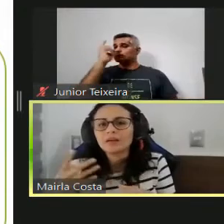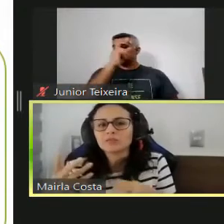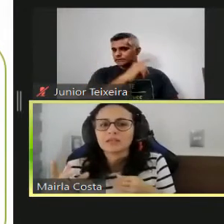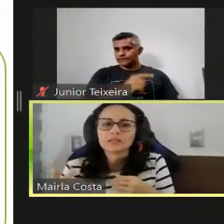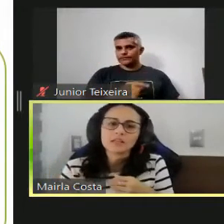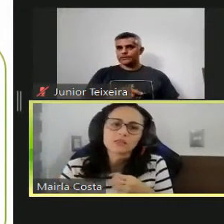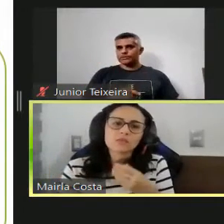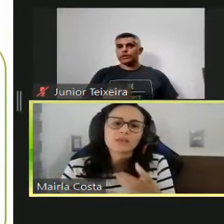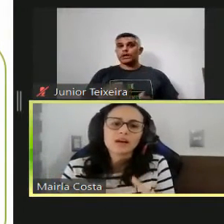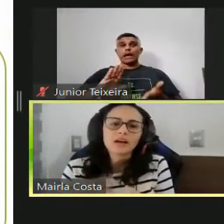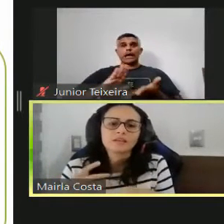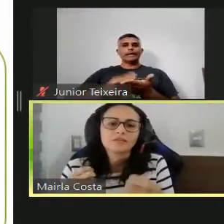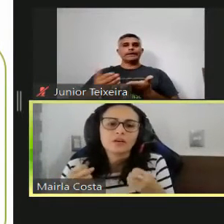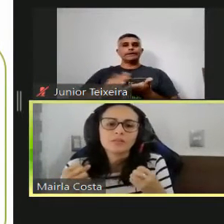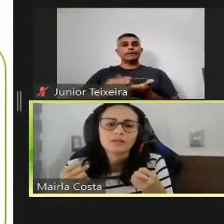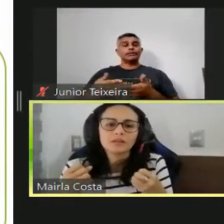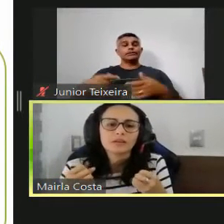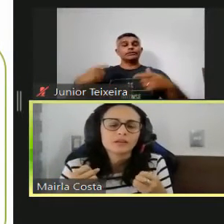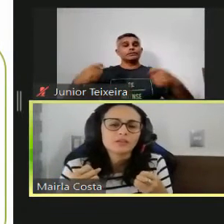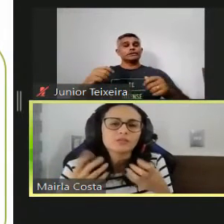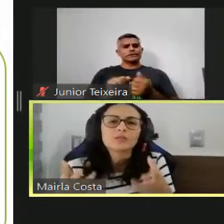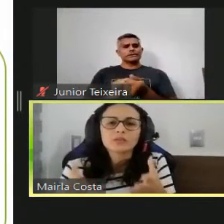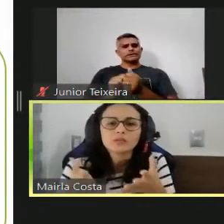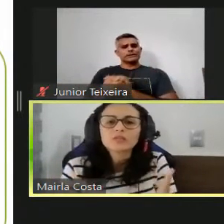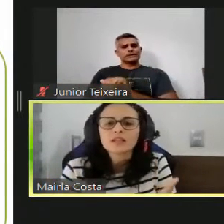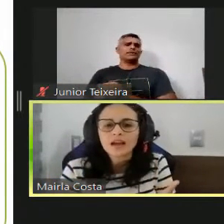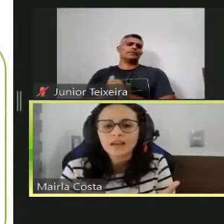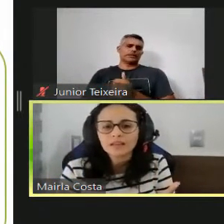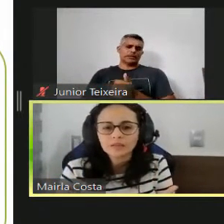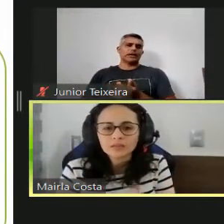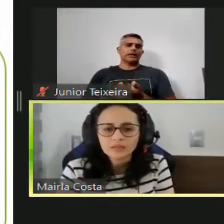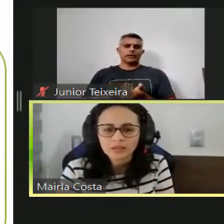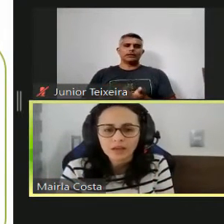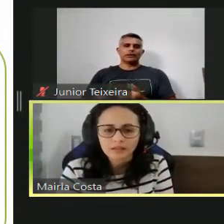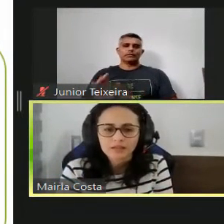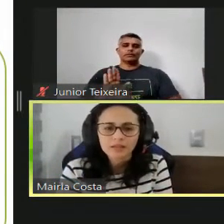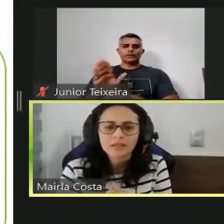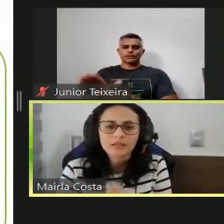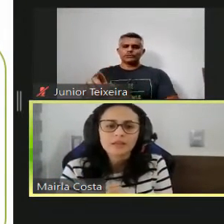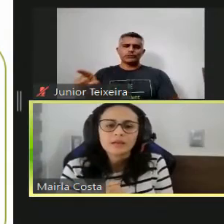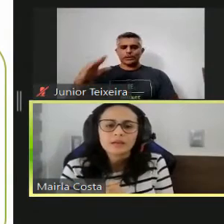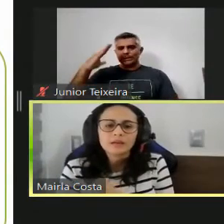os sinais que eles vão usar, na forma, de enunciar em língua de sinais.